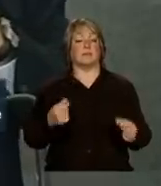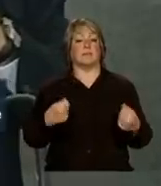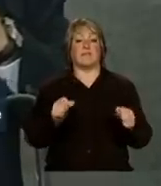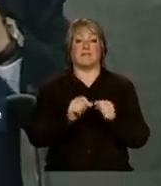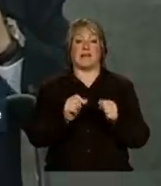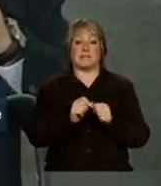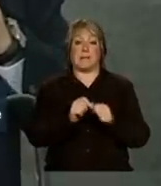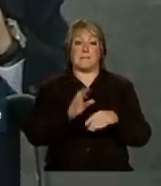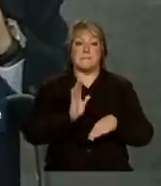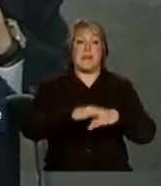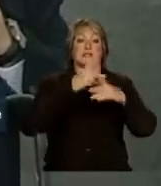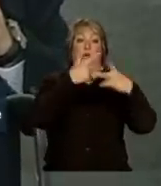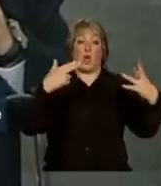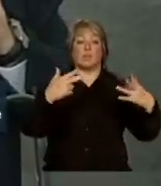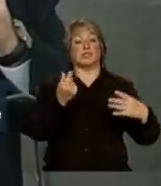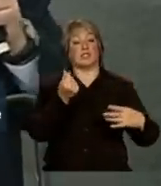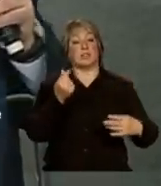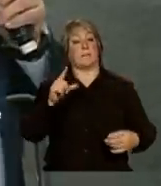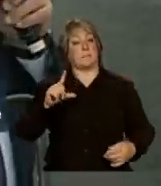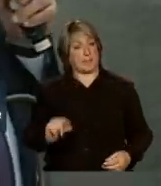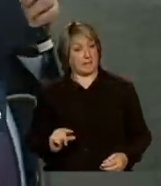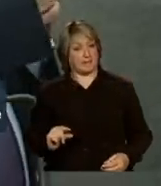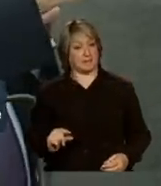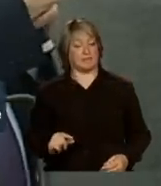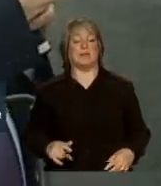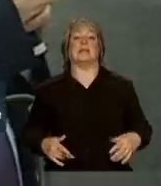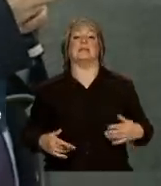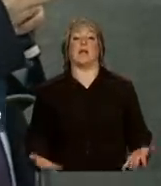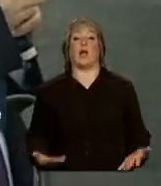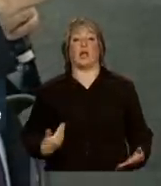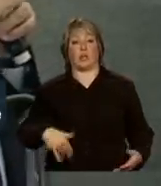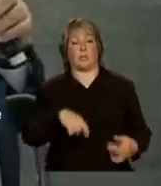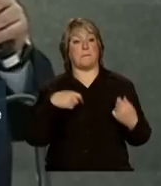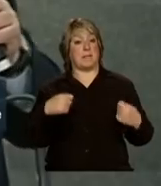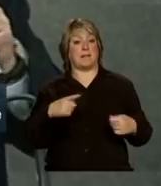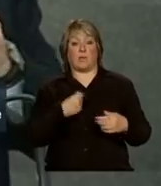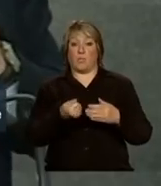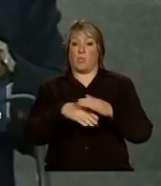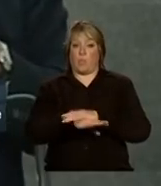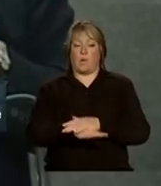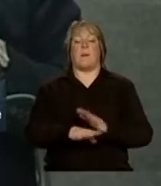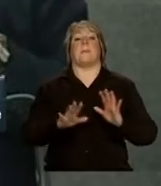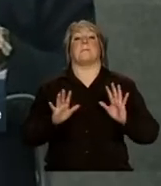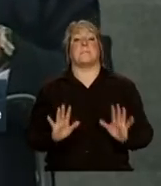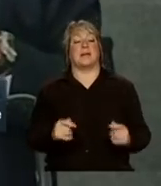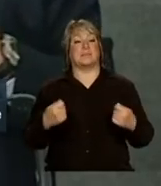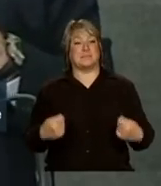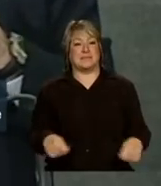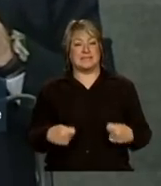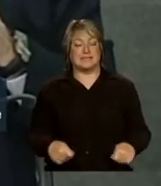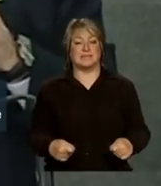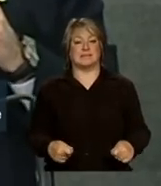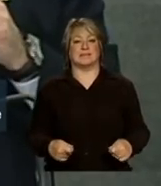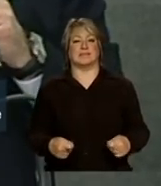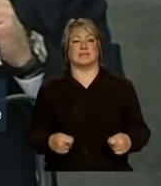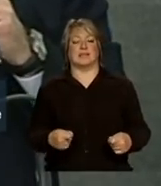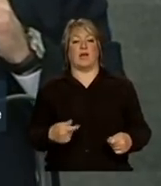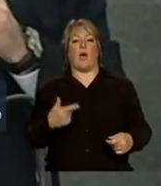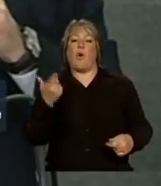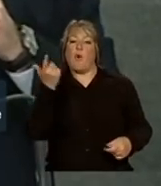com menos tá certo né no fundo nós temos que ter uma poupança mas nós temos que maximizar a